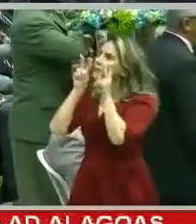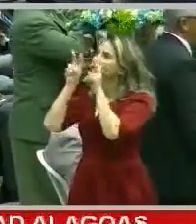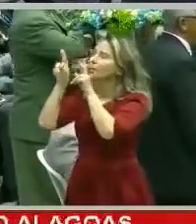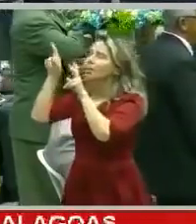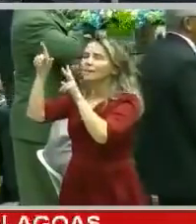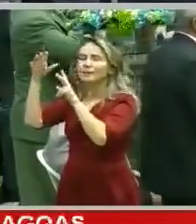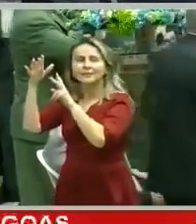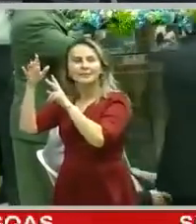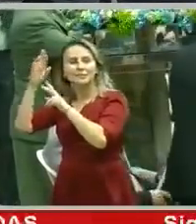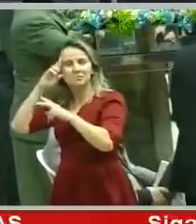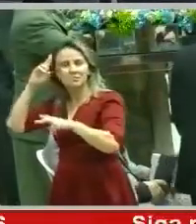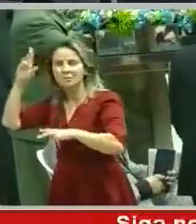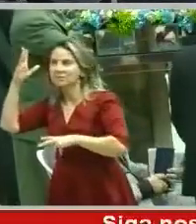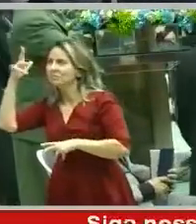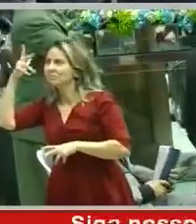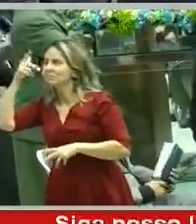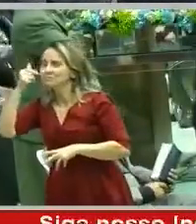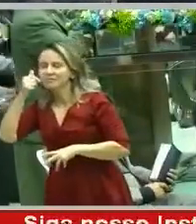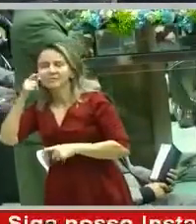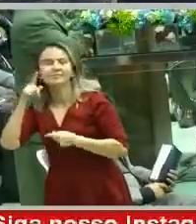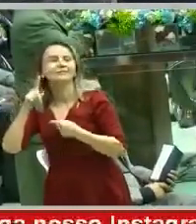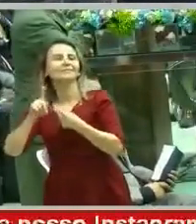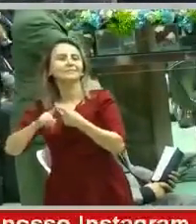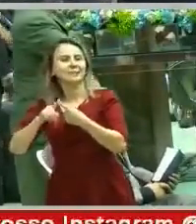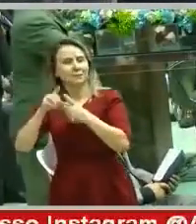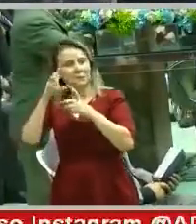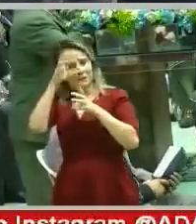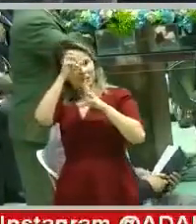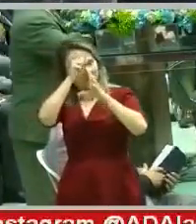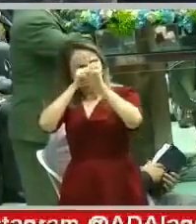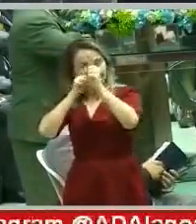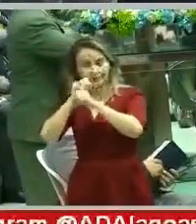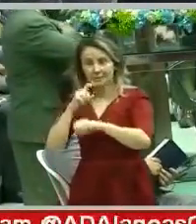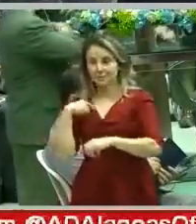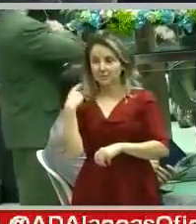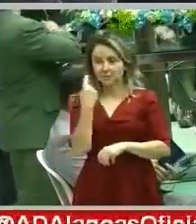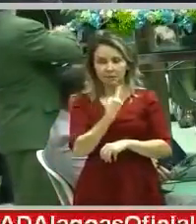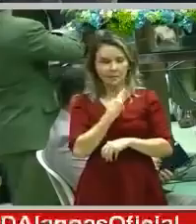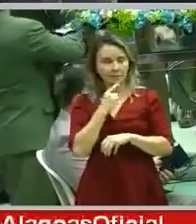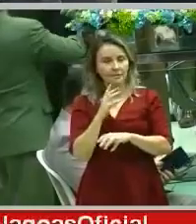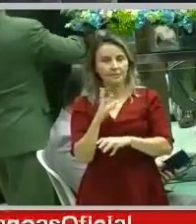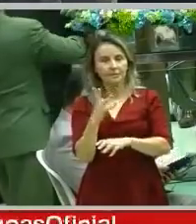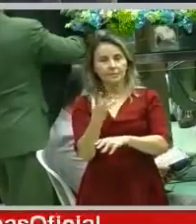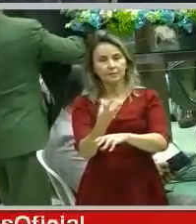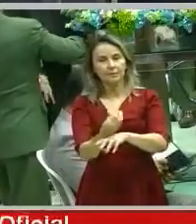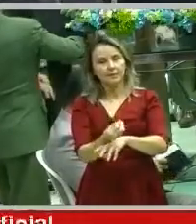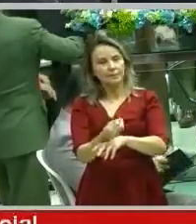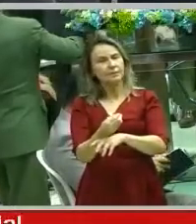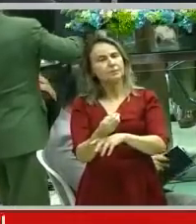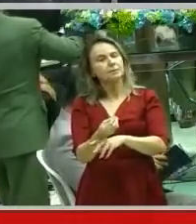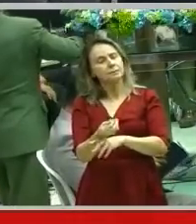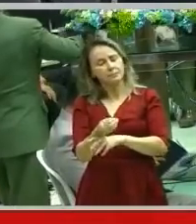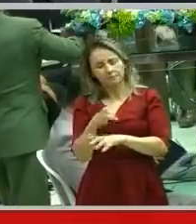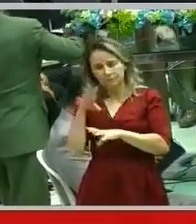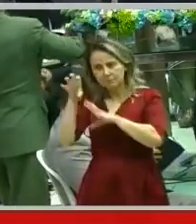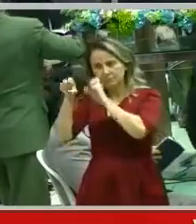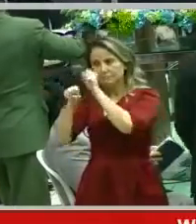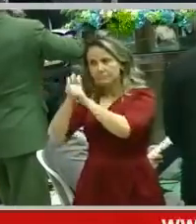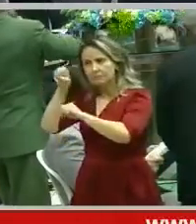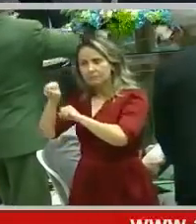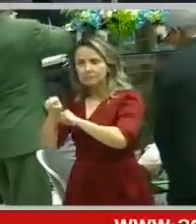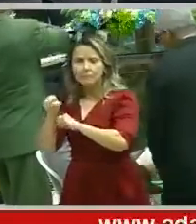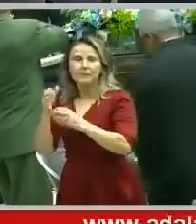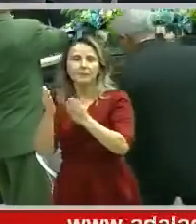mais, meus amados irmãos? Aprender. A igreja do Senhor, ela vive da palavra. O